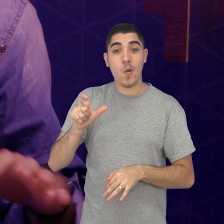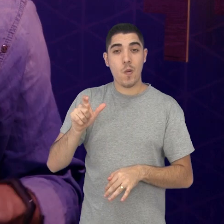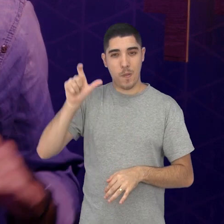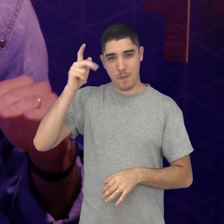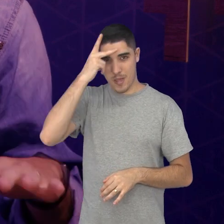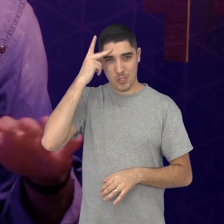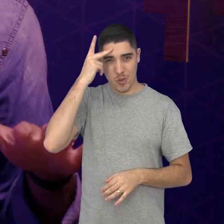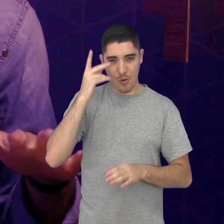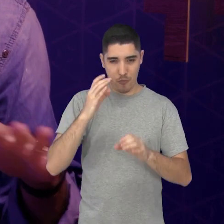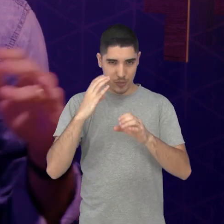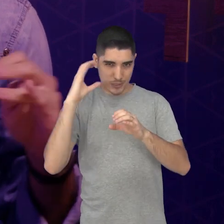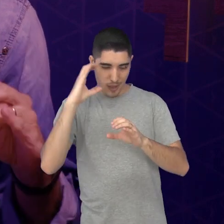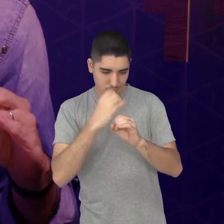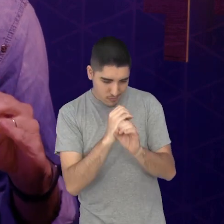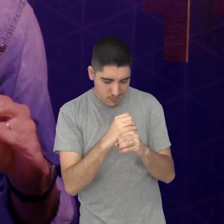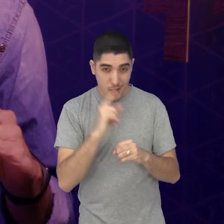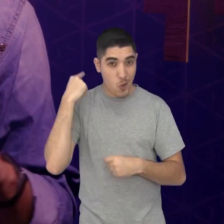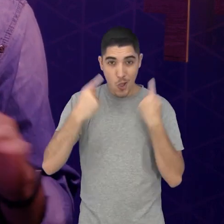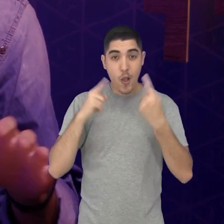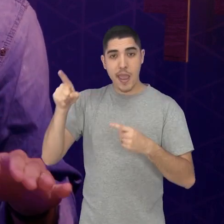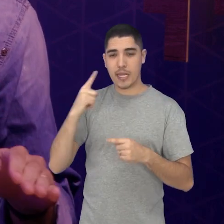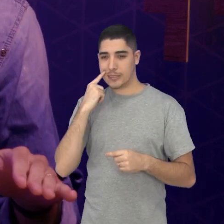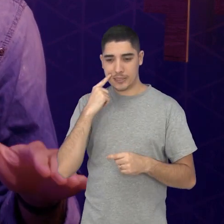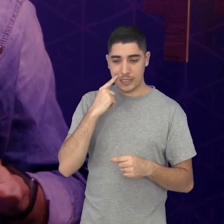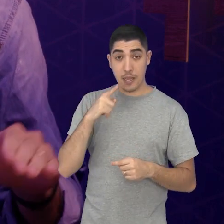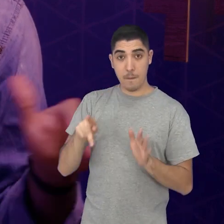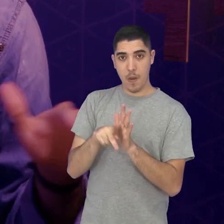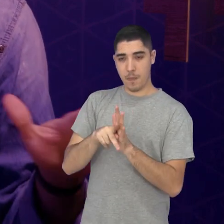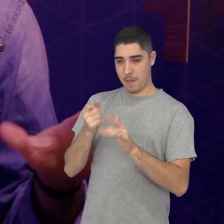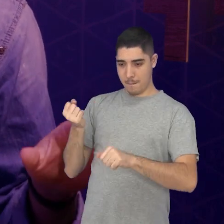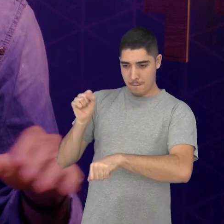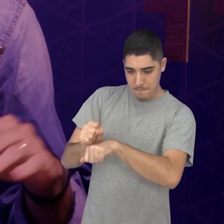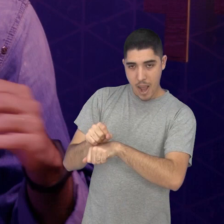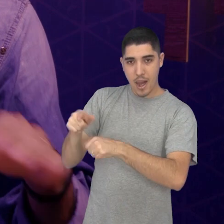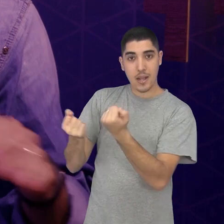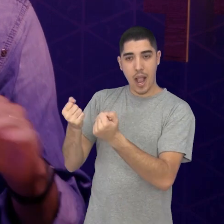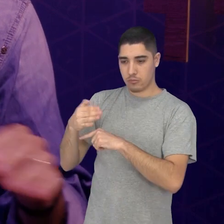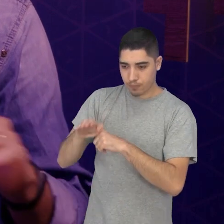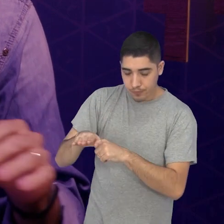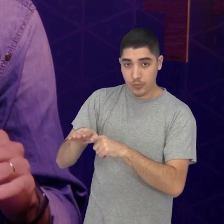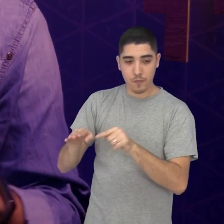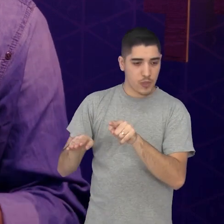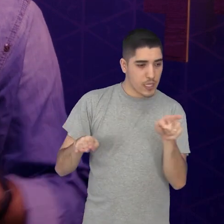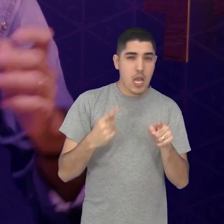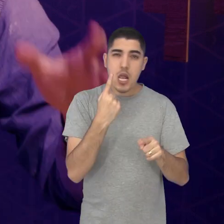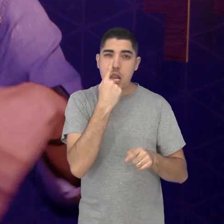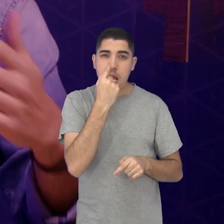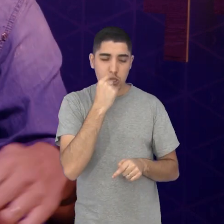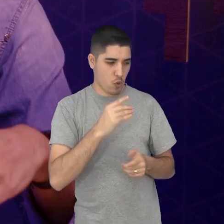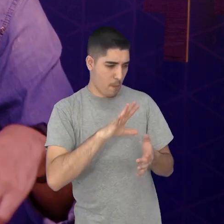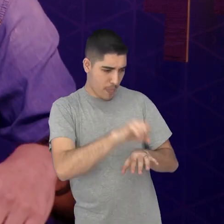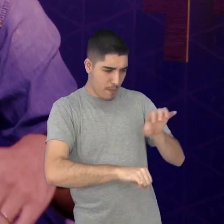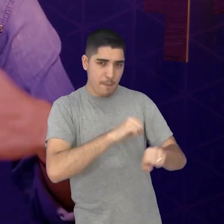maluco, ele para o DeLorean e ele, para abastecer o DeLorean, ele vai numa lata de lixo e começa